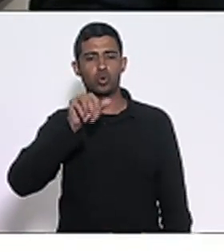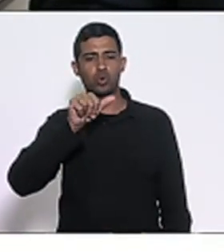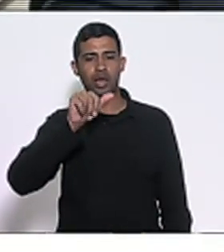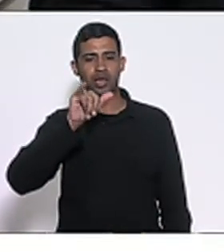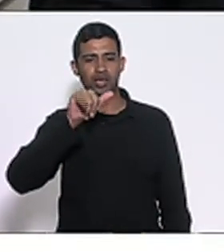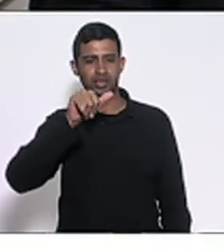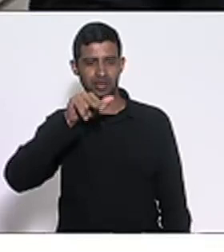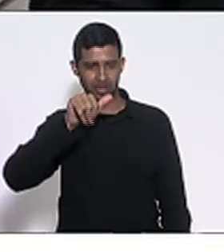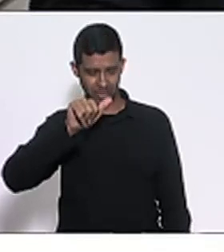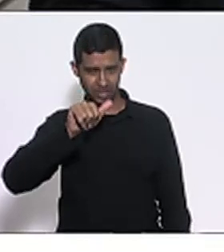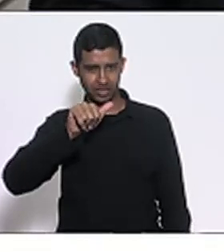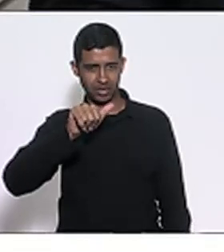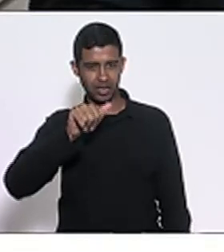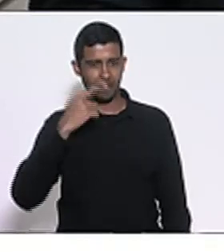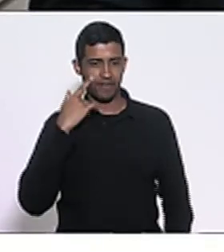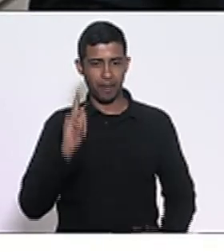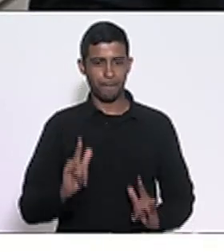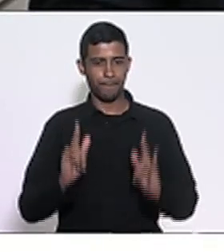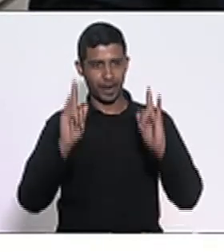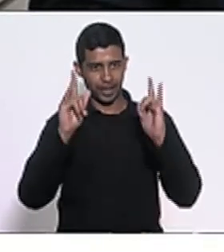Esse prédio, que é da Alerj,